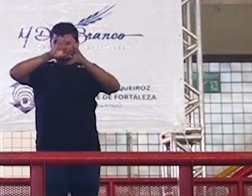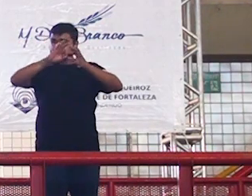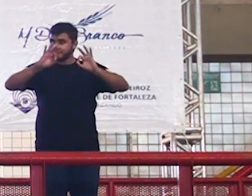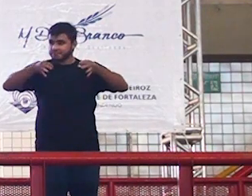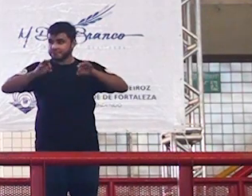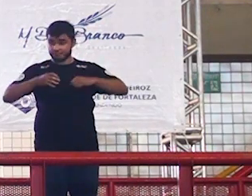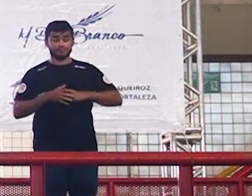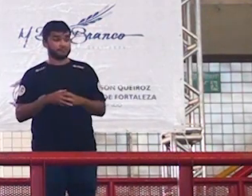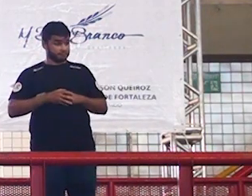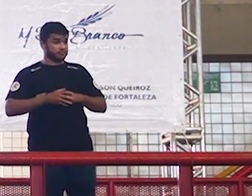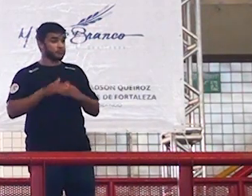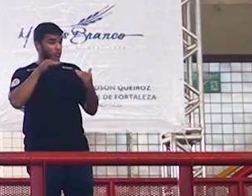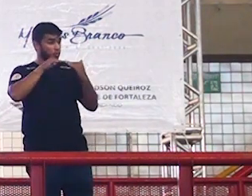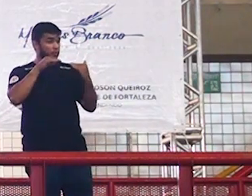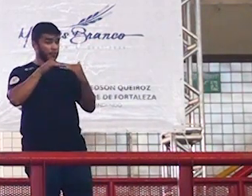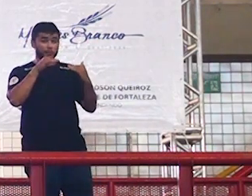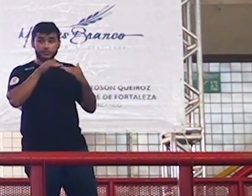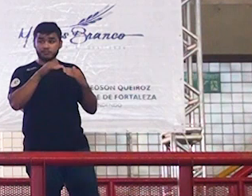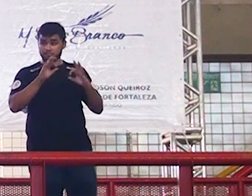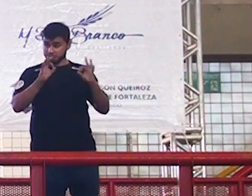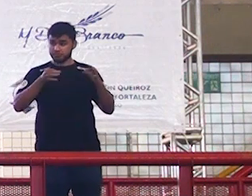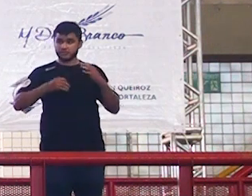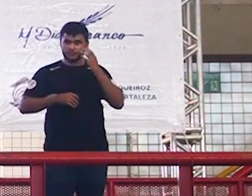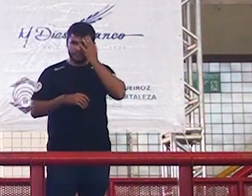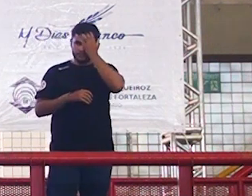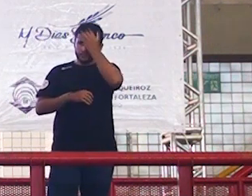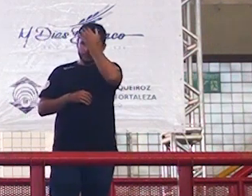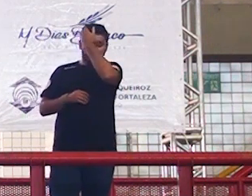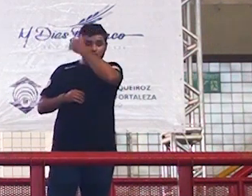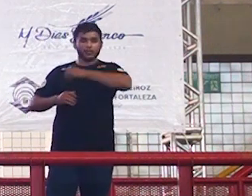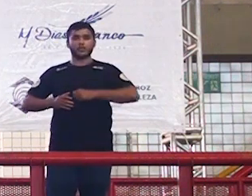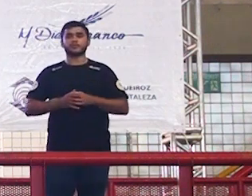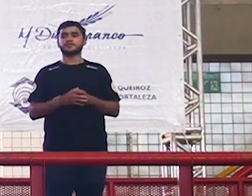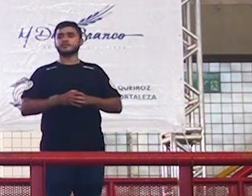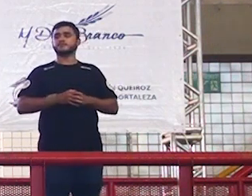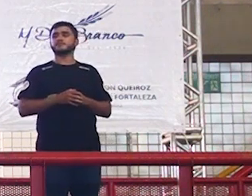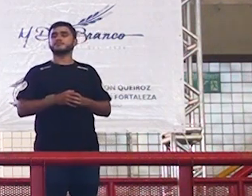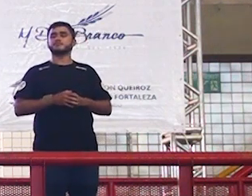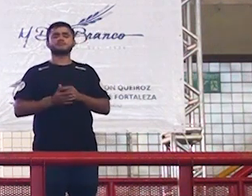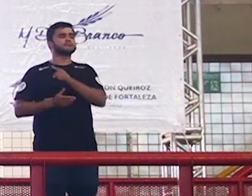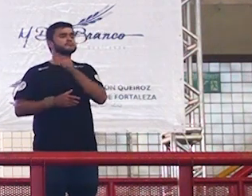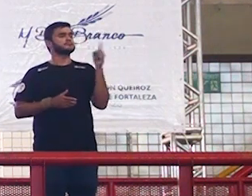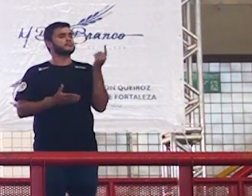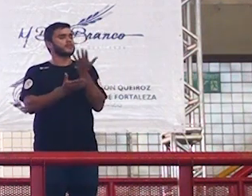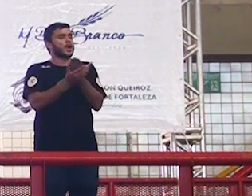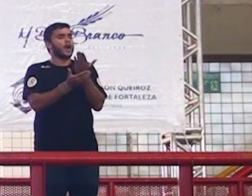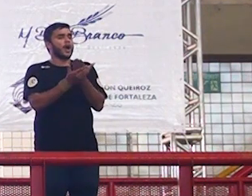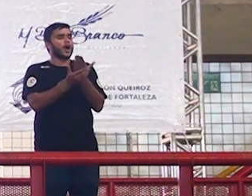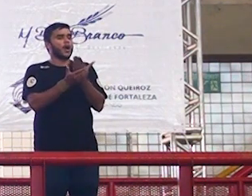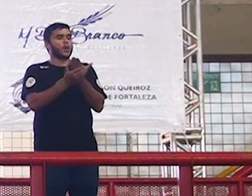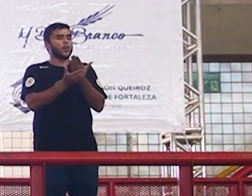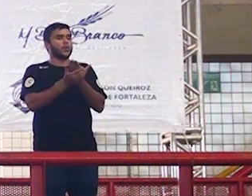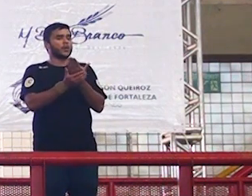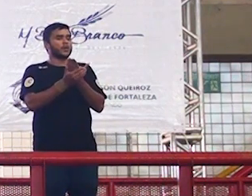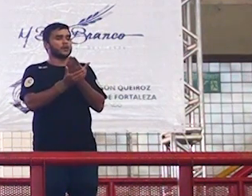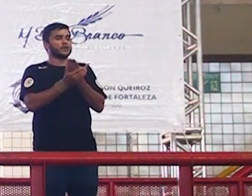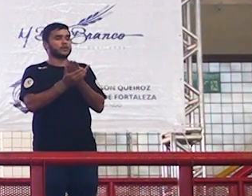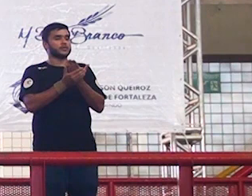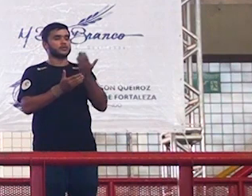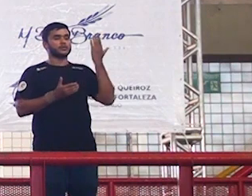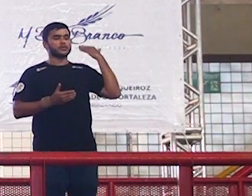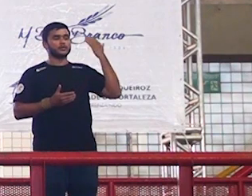não? Concorda ou não? Dava. Quem veio a aula passada, se lembra que eu